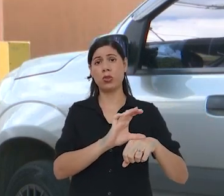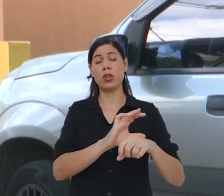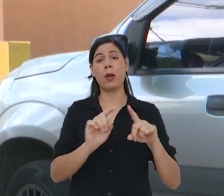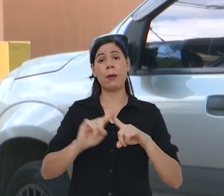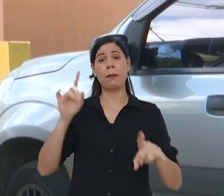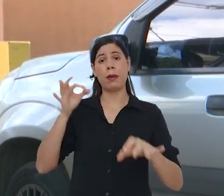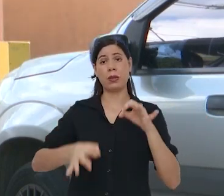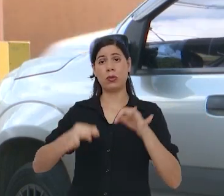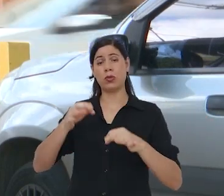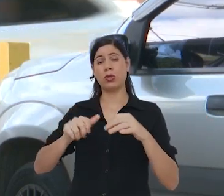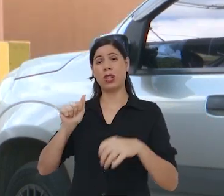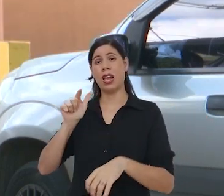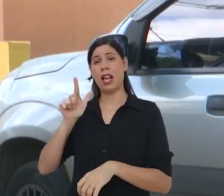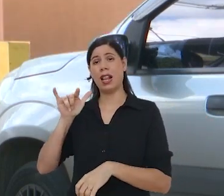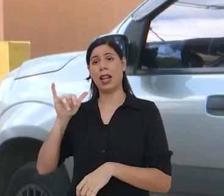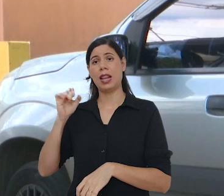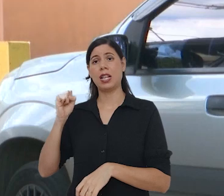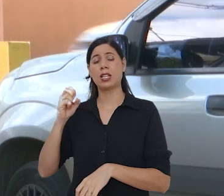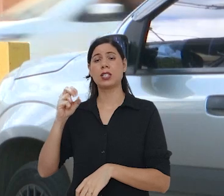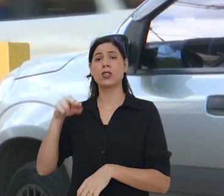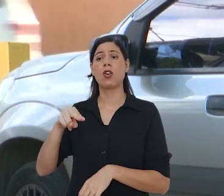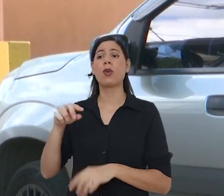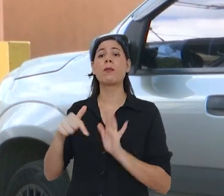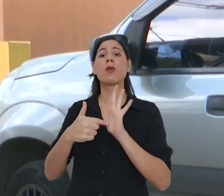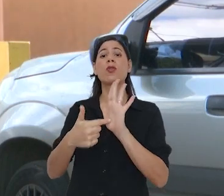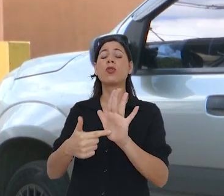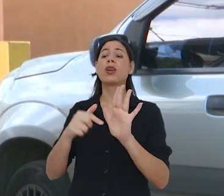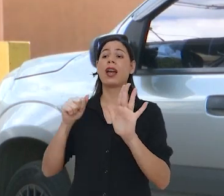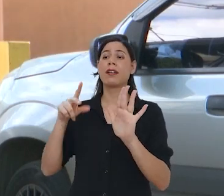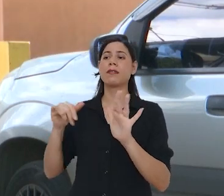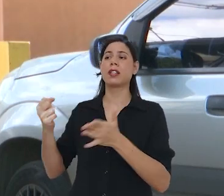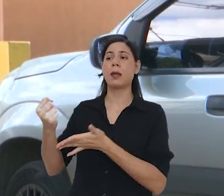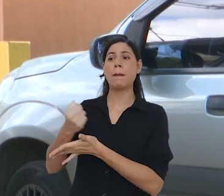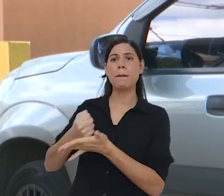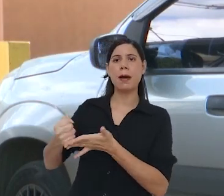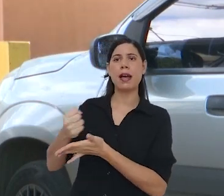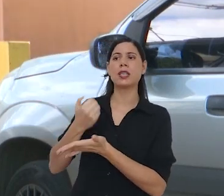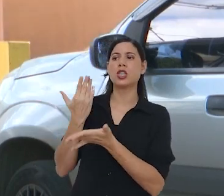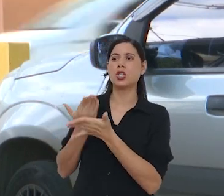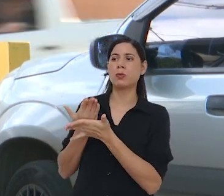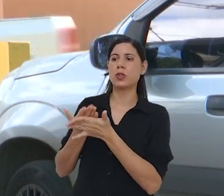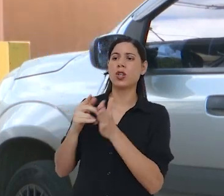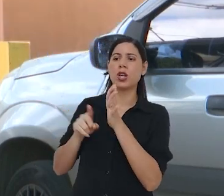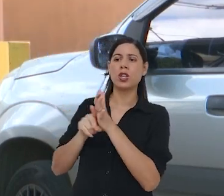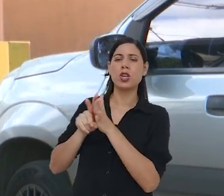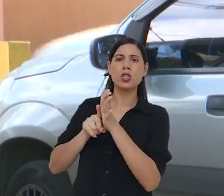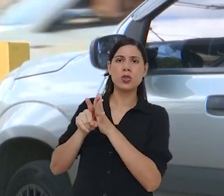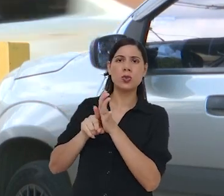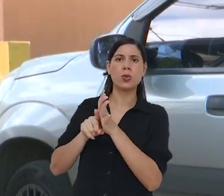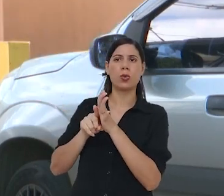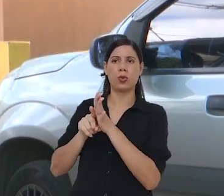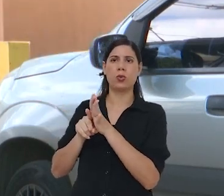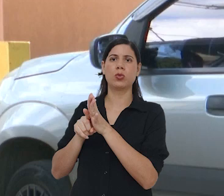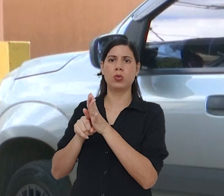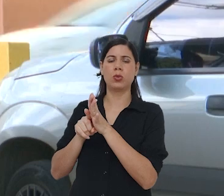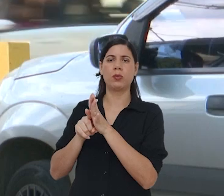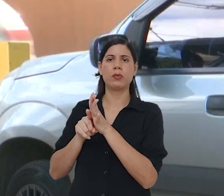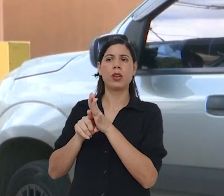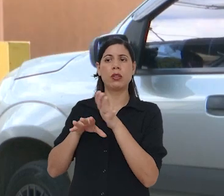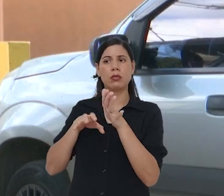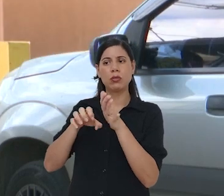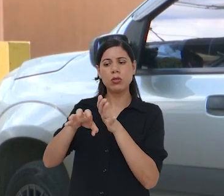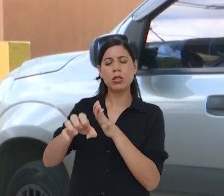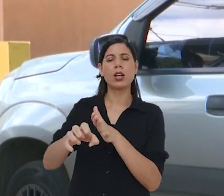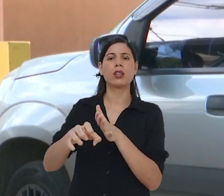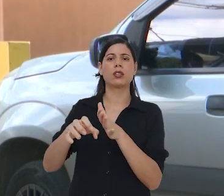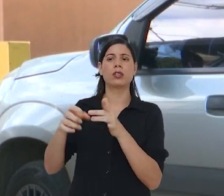Federal. Mas o juiz federal Alisson Fontinelli observou que a Anvisa se baseou em estudos da Agência Internacional de